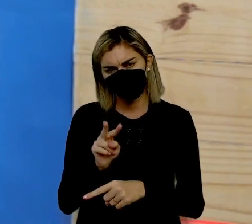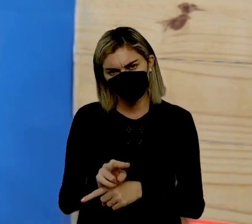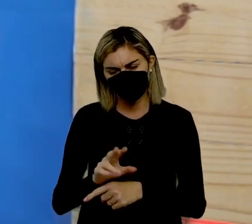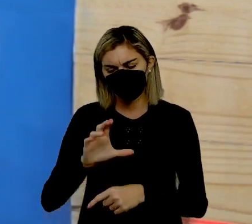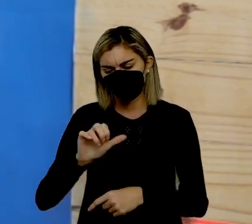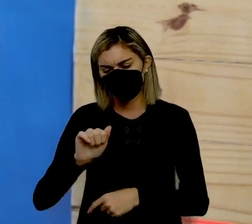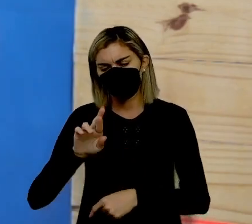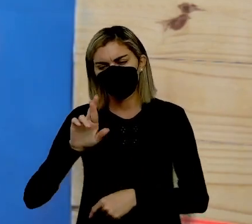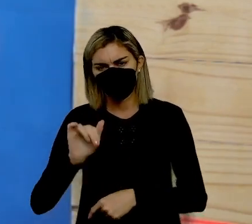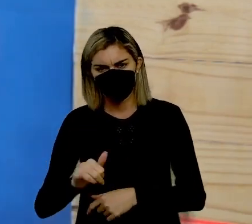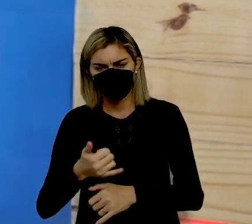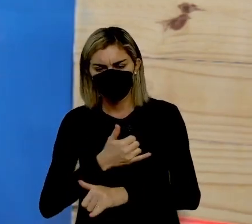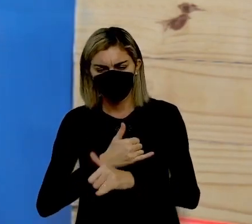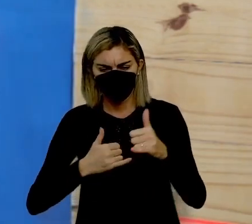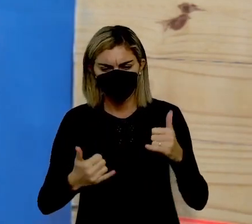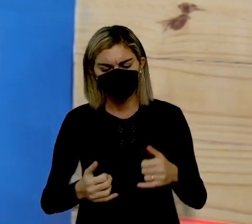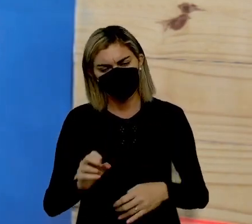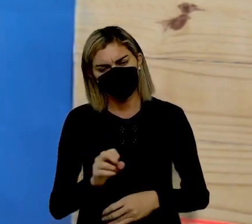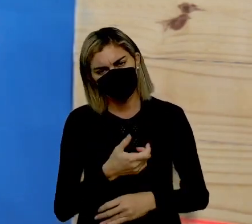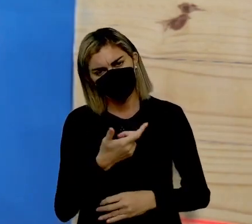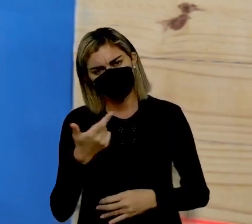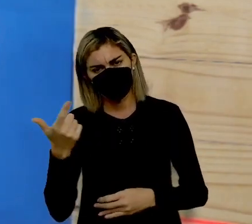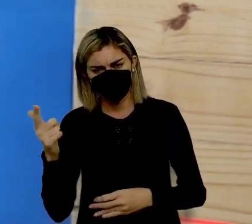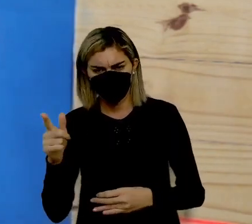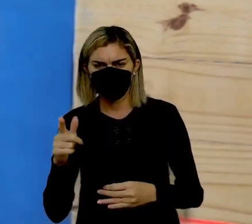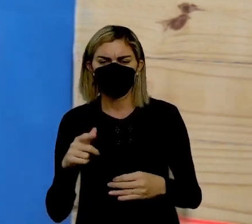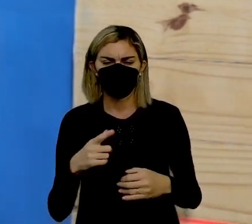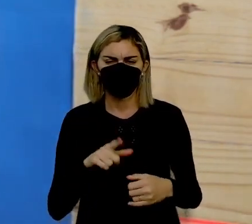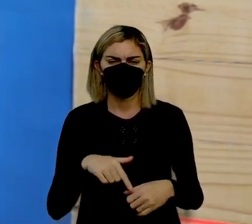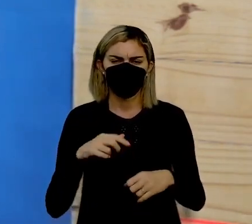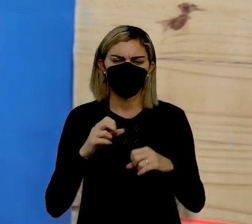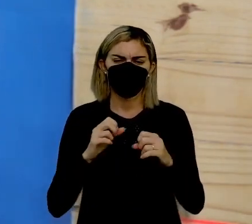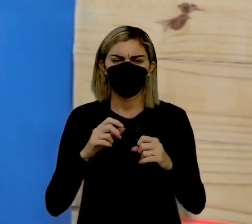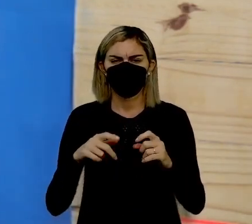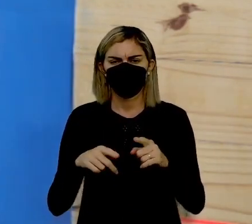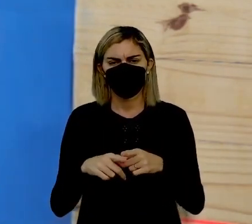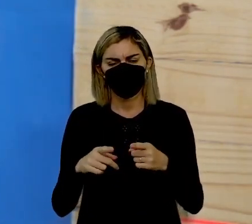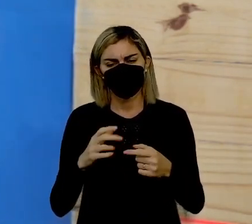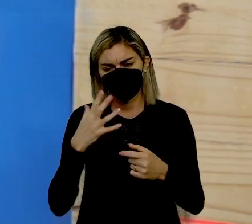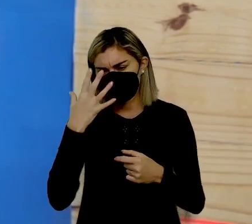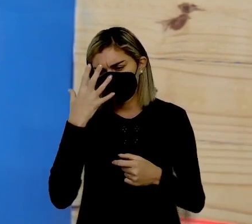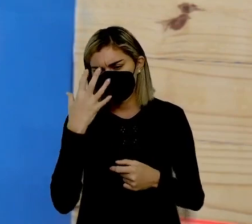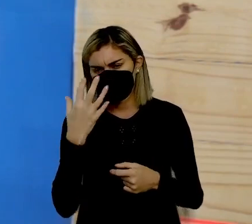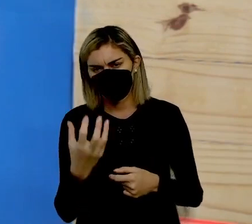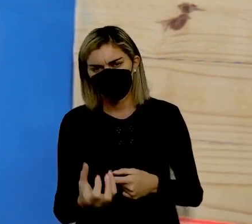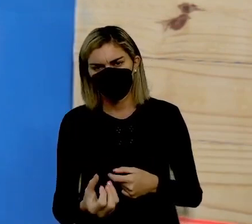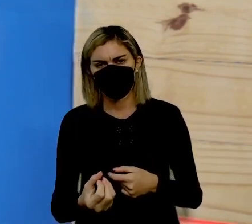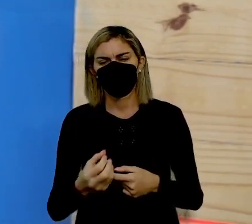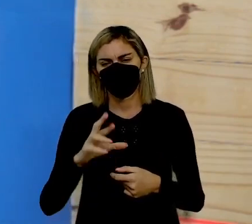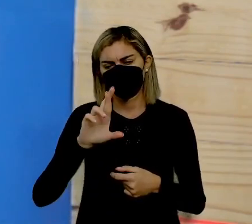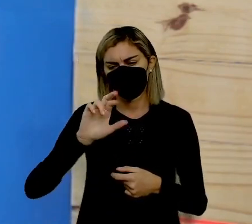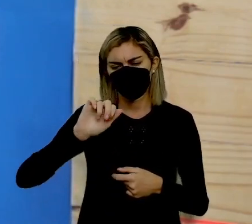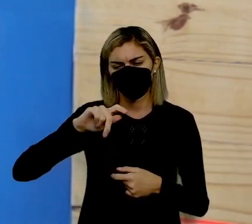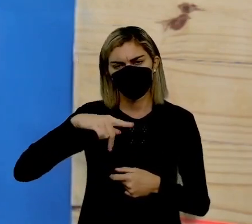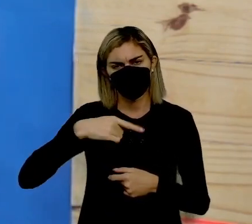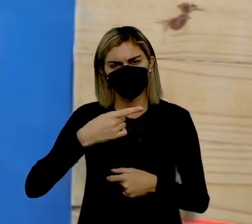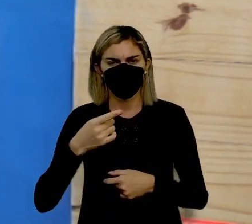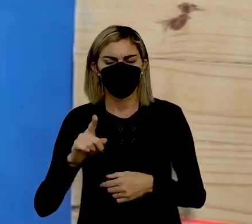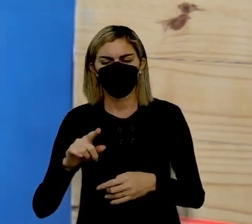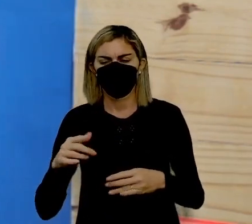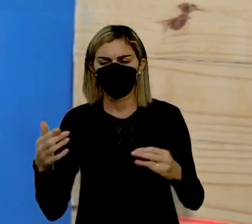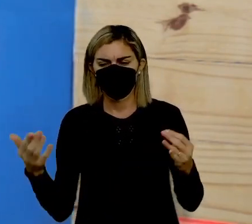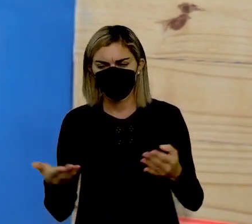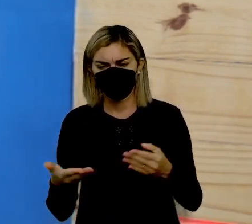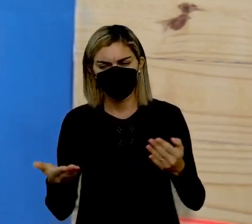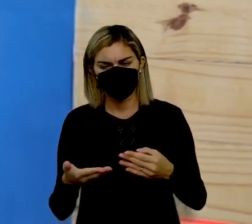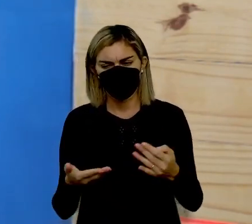carga elétrica e o outro, que é mais comum, que é o princípio da atração e repulsão. Vamos abordar agora o